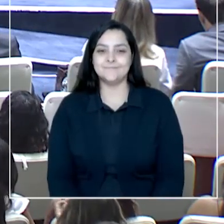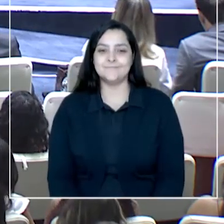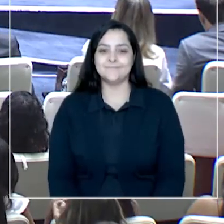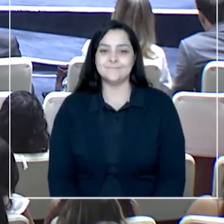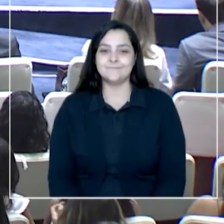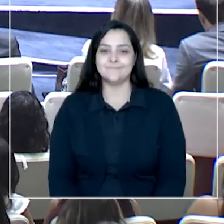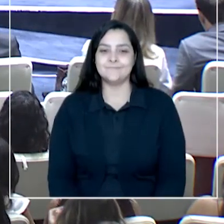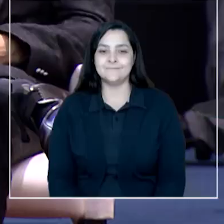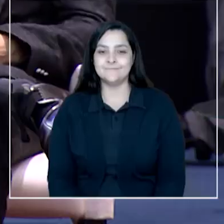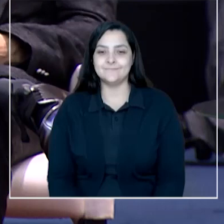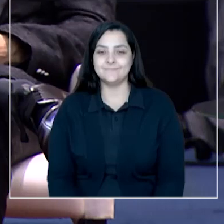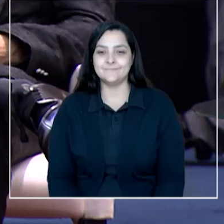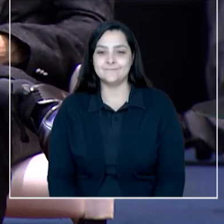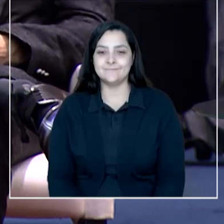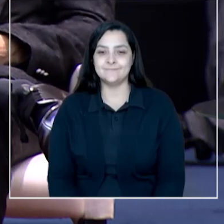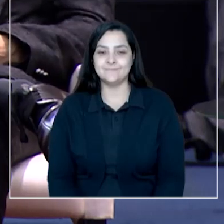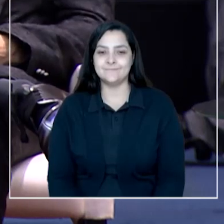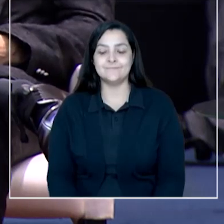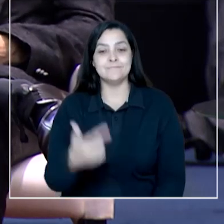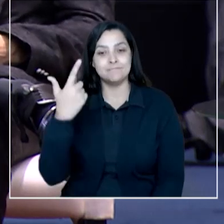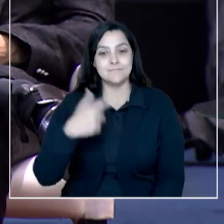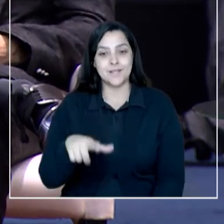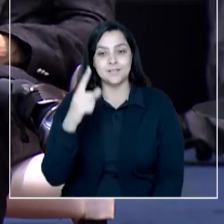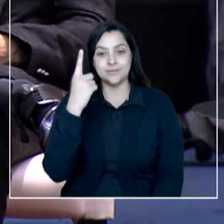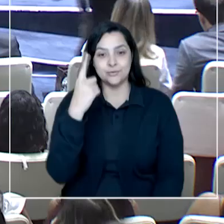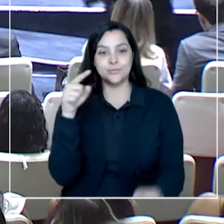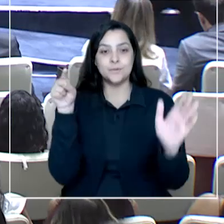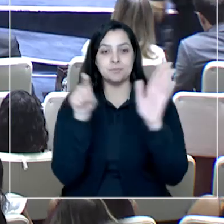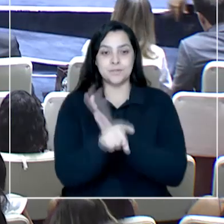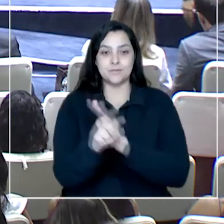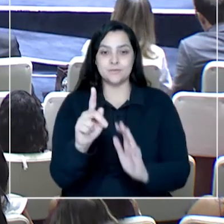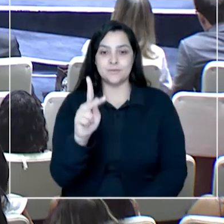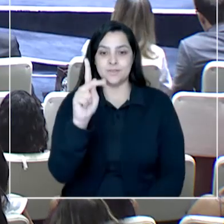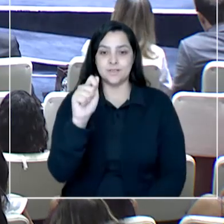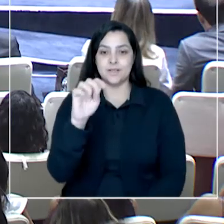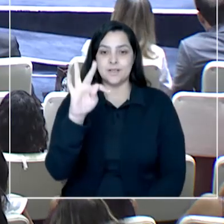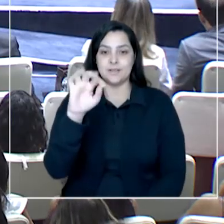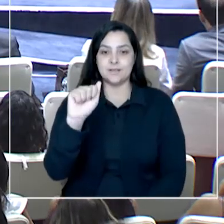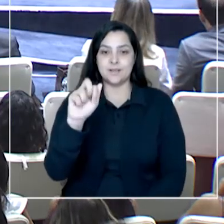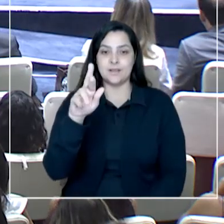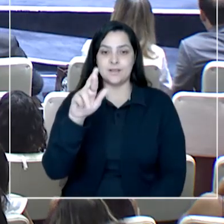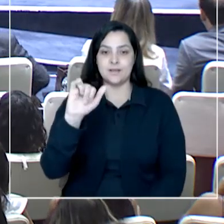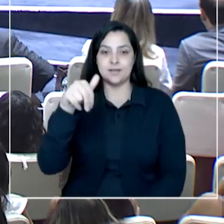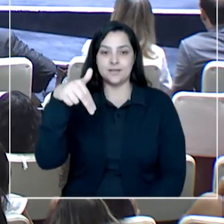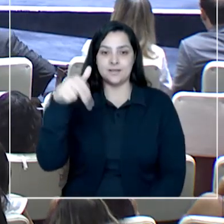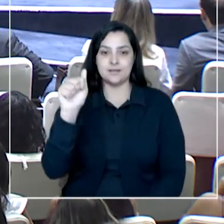E agora nós temos mais uma pergunta. Catarina. Aqui, Catarina.